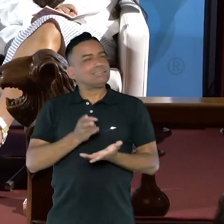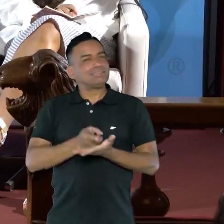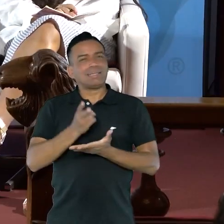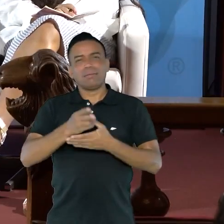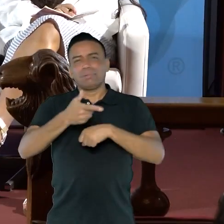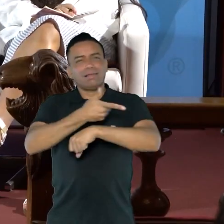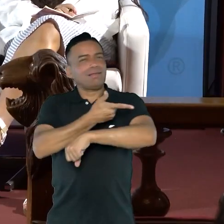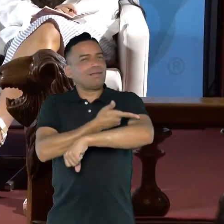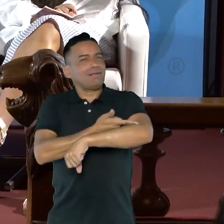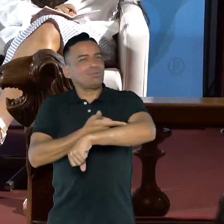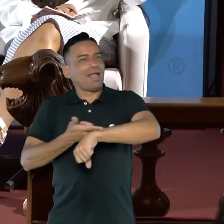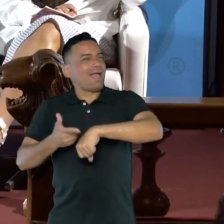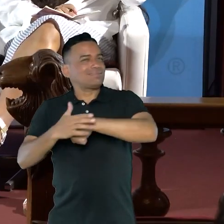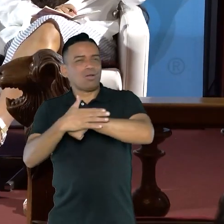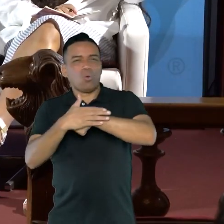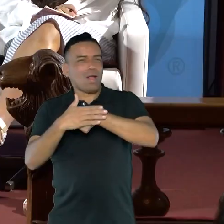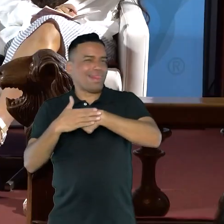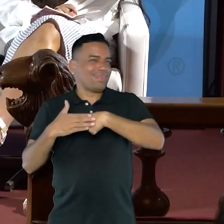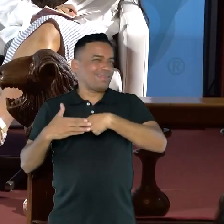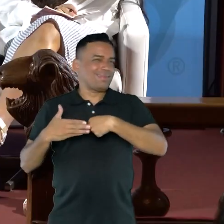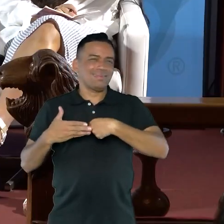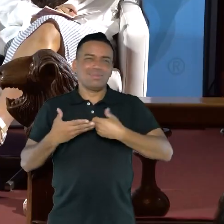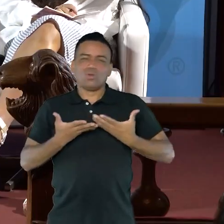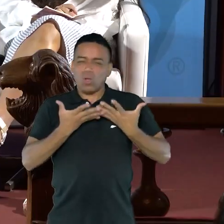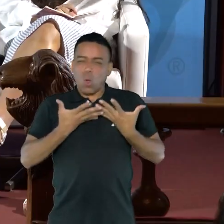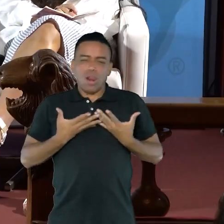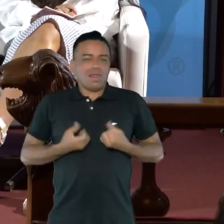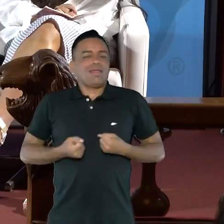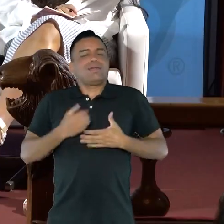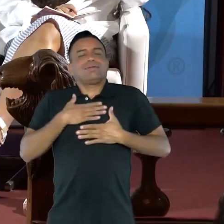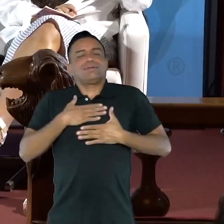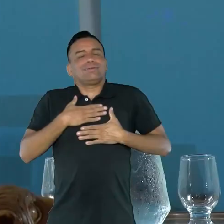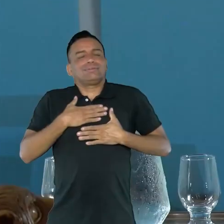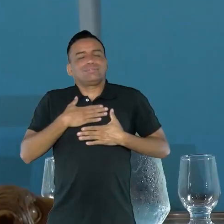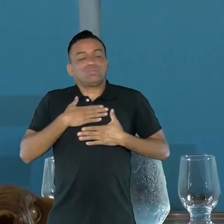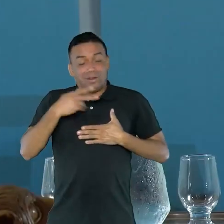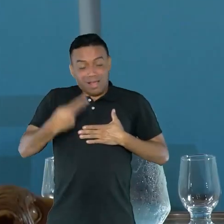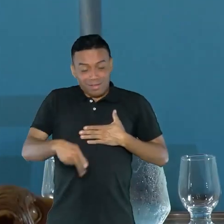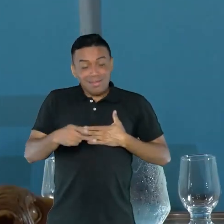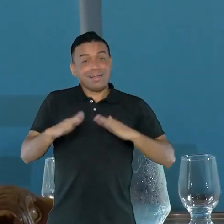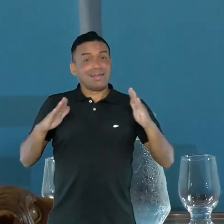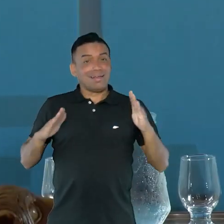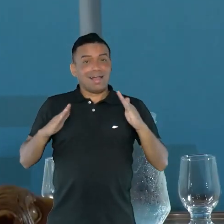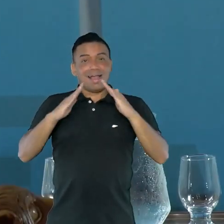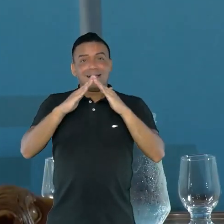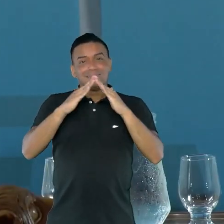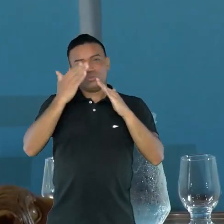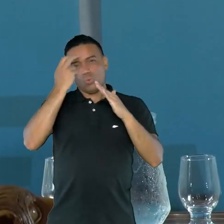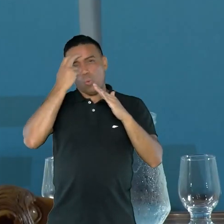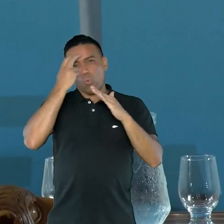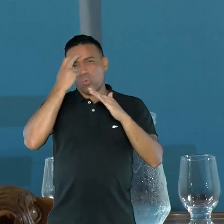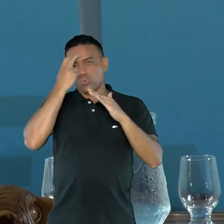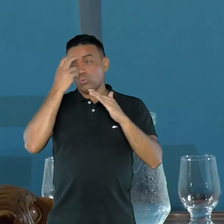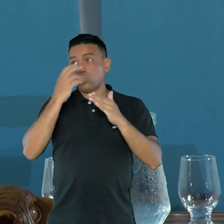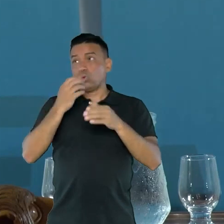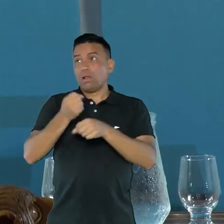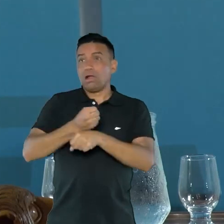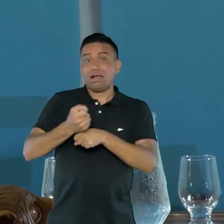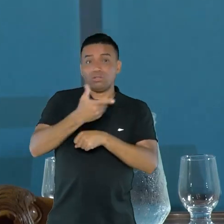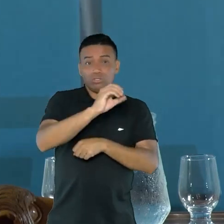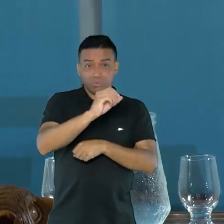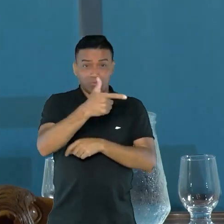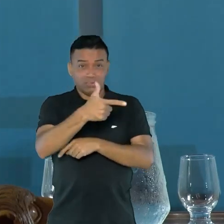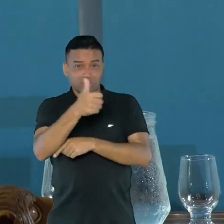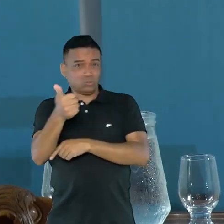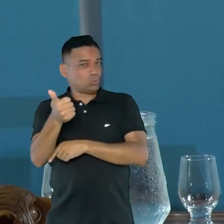que acontece aqui nesse espaço, essa Casa de Cultura, que é um lugar que desde